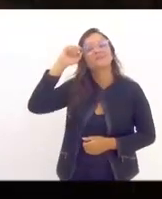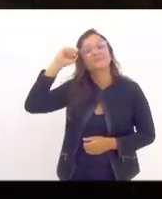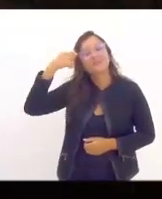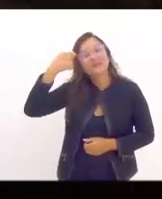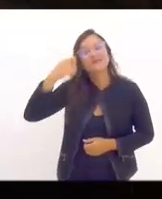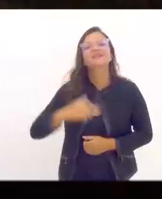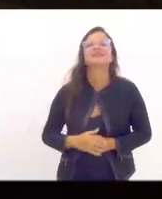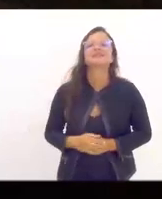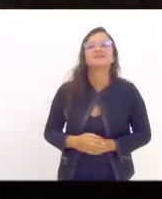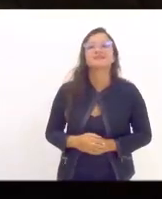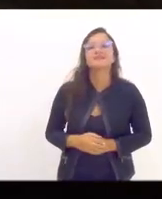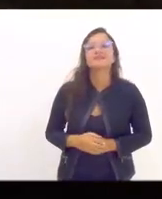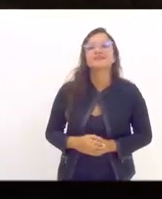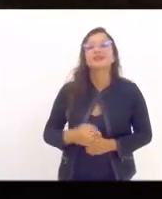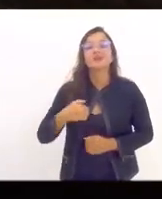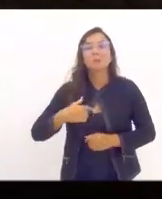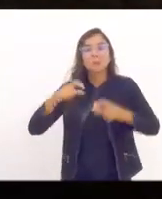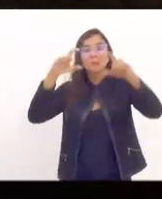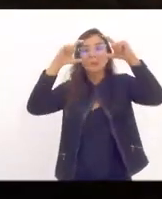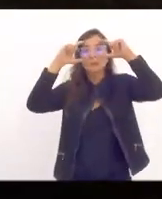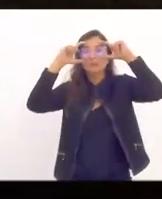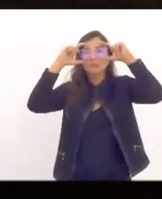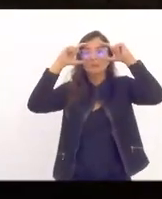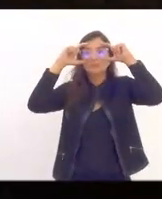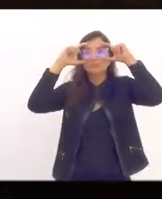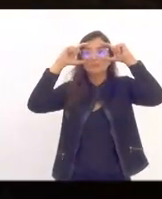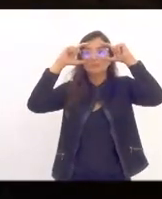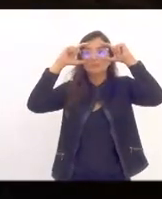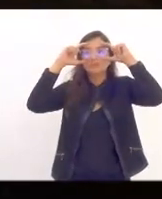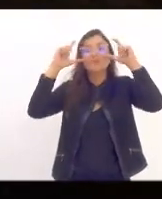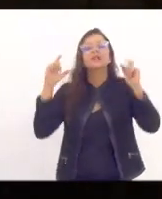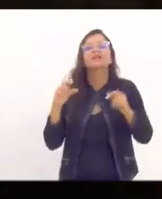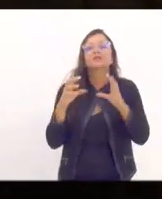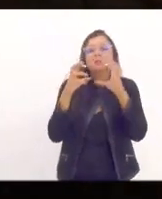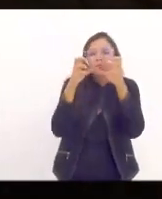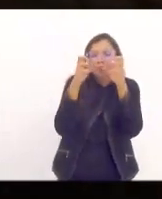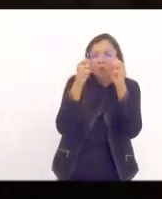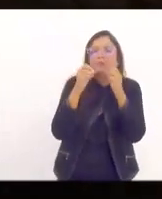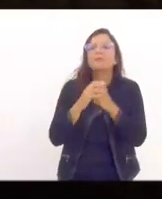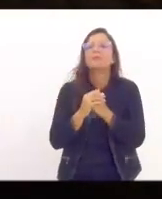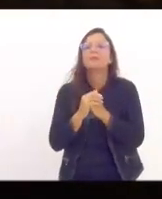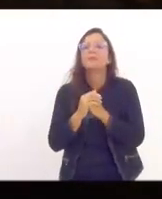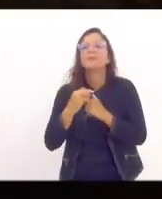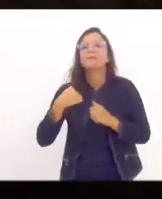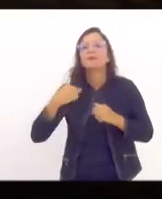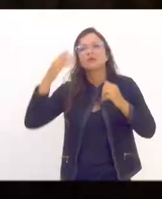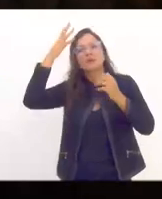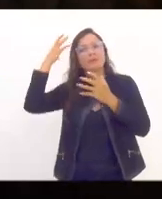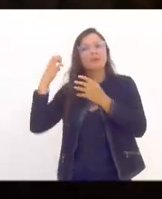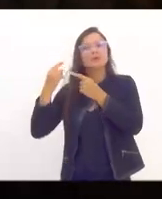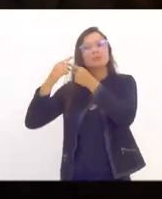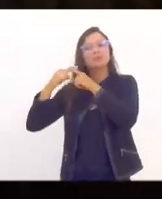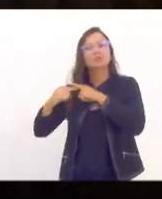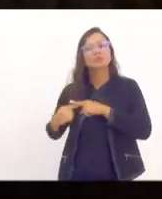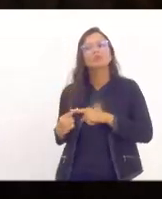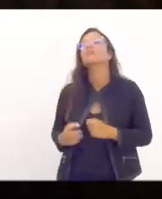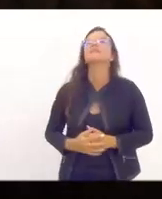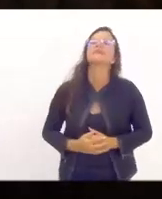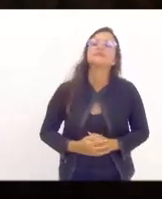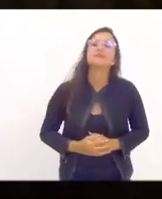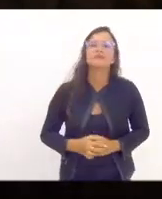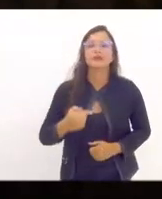eu uso um óculos de armação escura meu cabelo edredo e eu tô vestindo uma